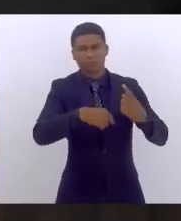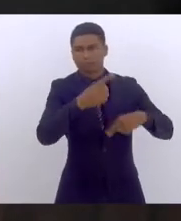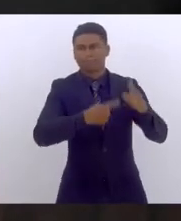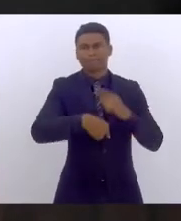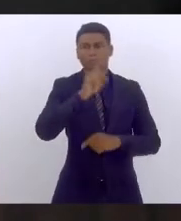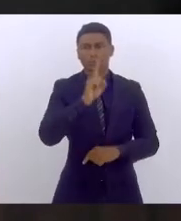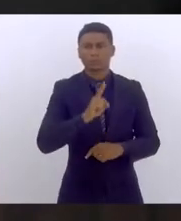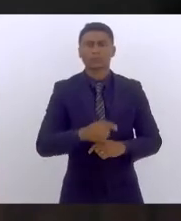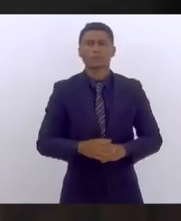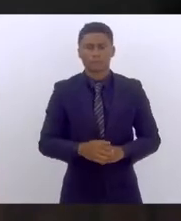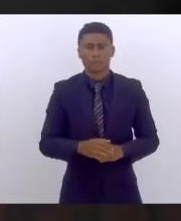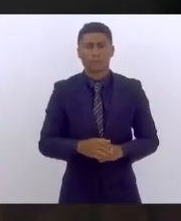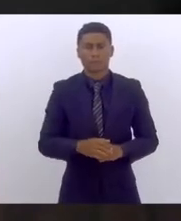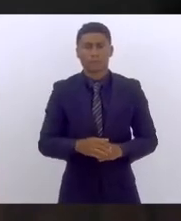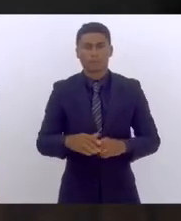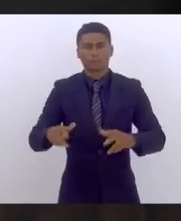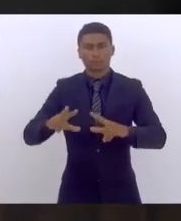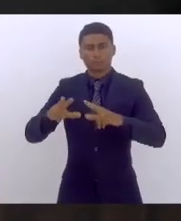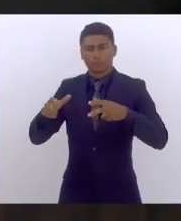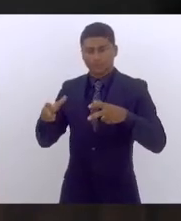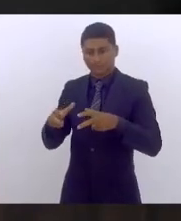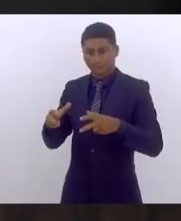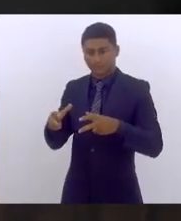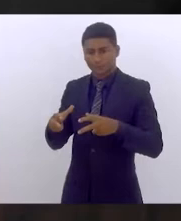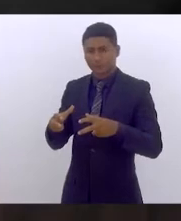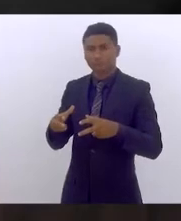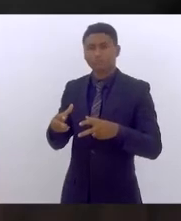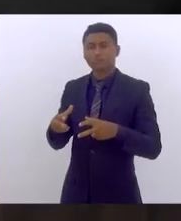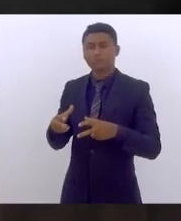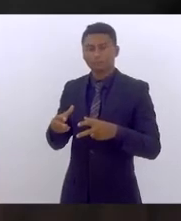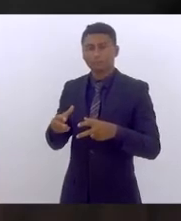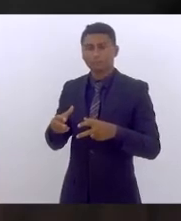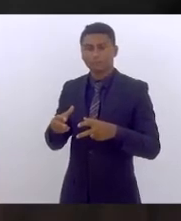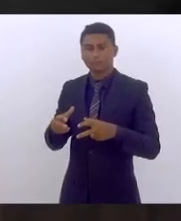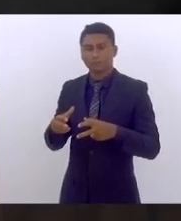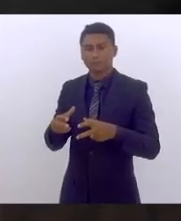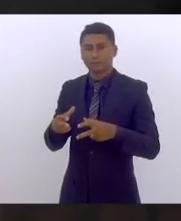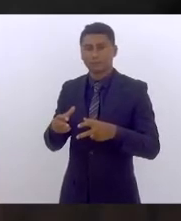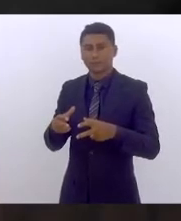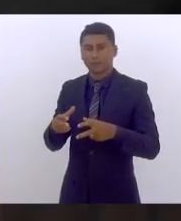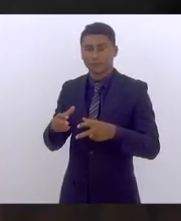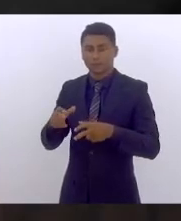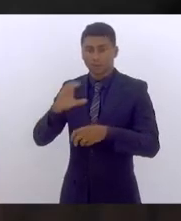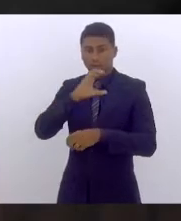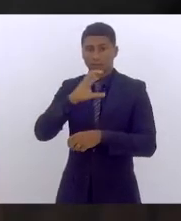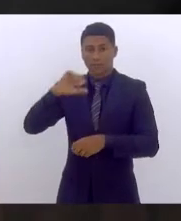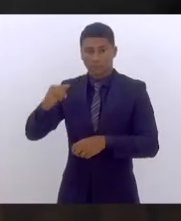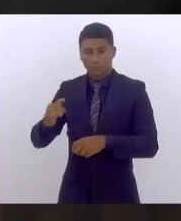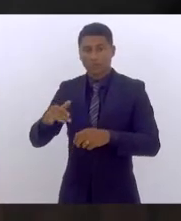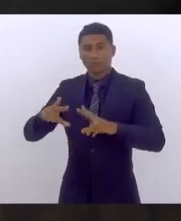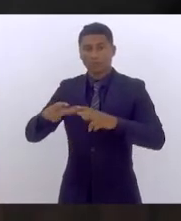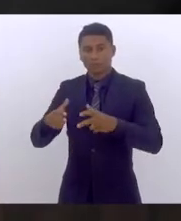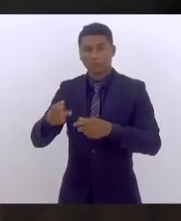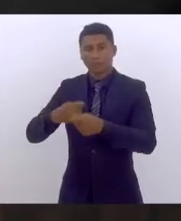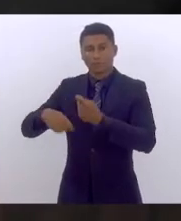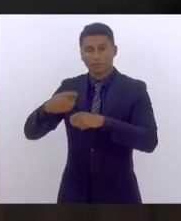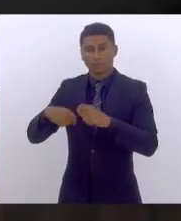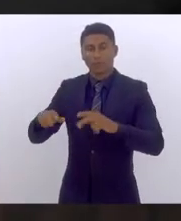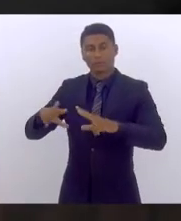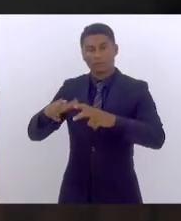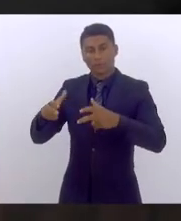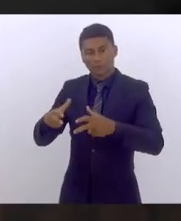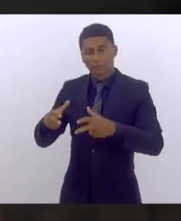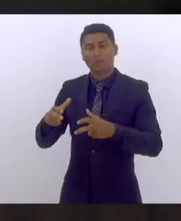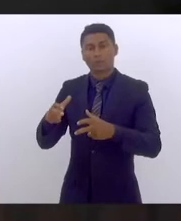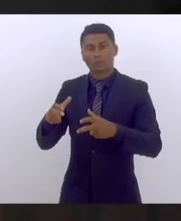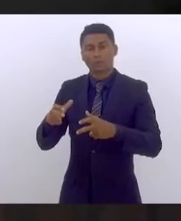providências. Pendentes de pareceres das comissões de Constituição e Justiça, de Economia, Indústria e